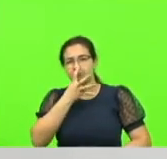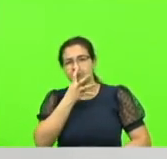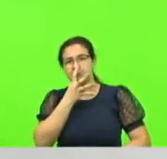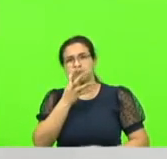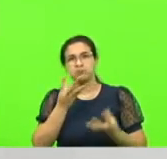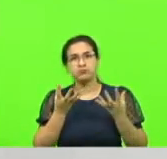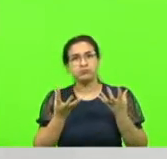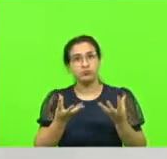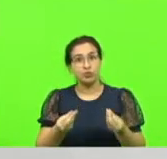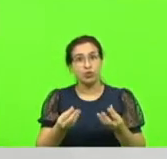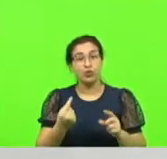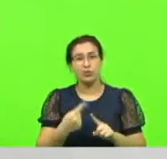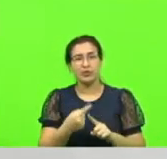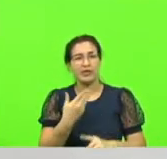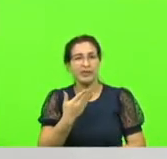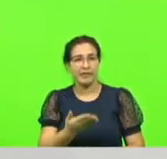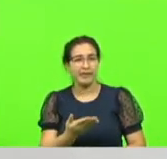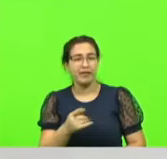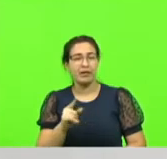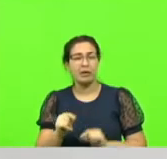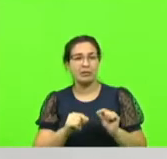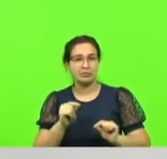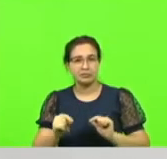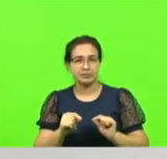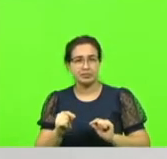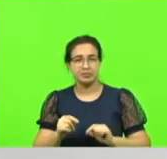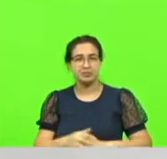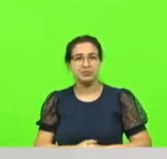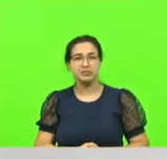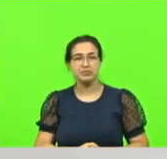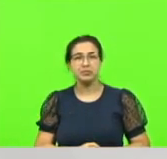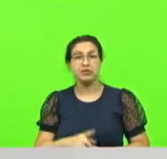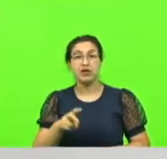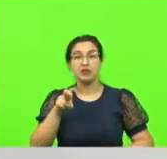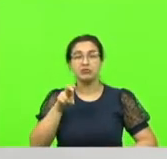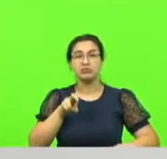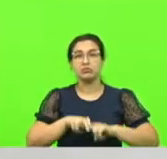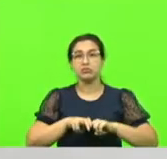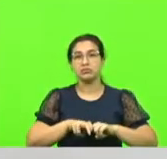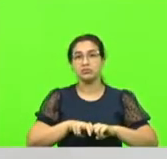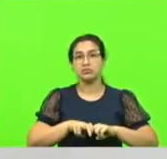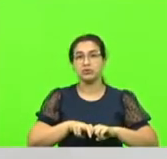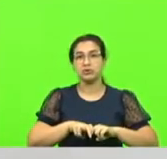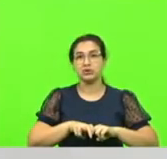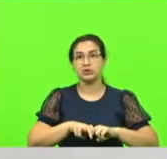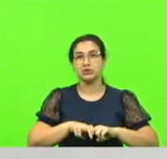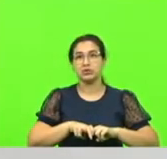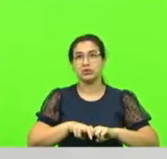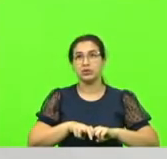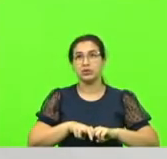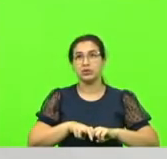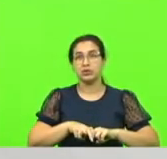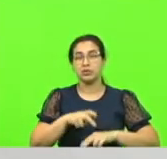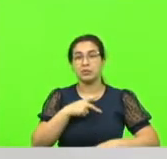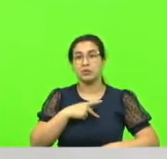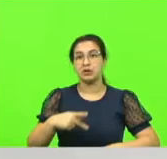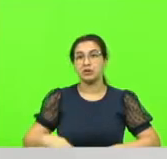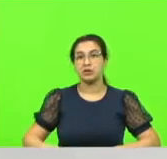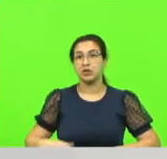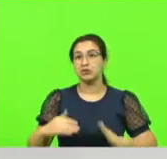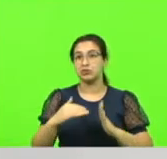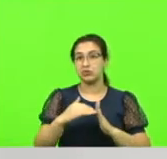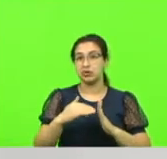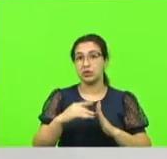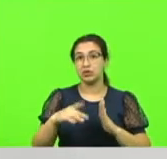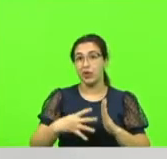Porque esse camarada, senhor presidente, ele sentou-se à cadeira de presidente do Senado, mesmo sendo o quarto